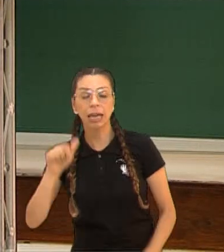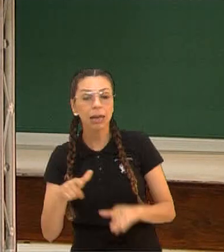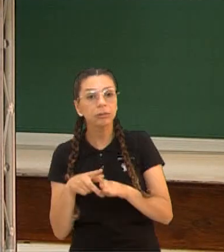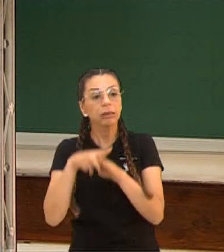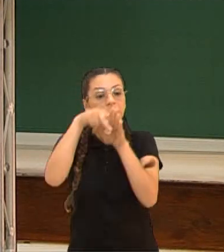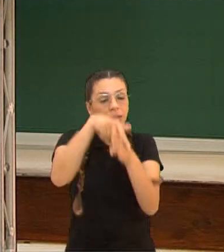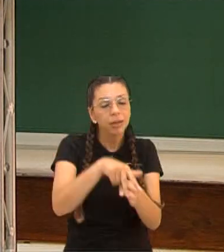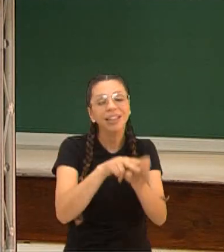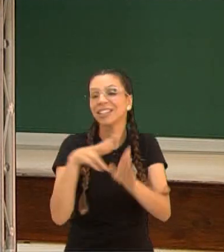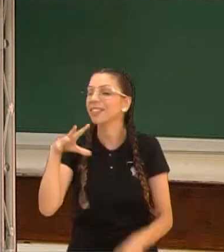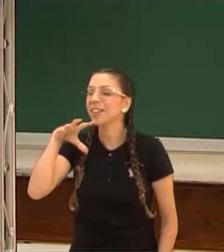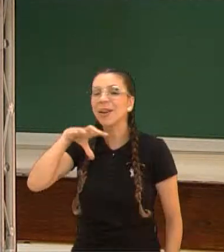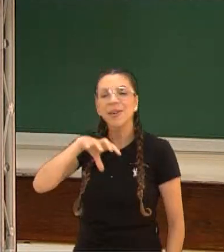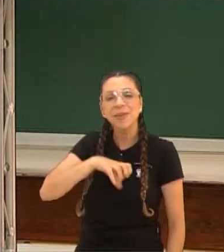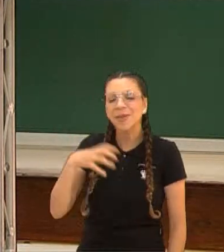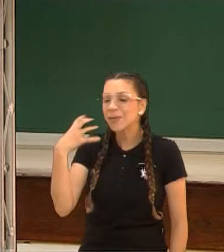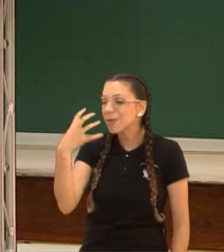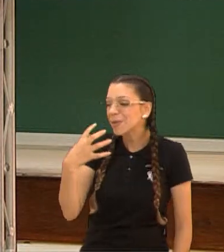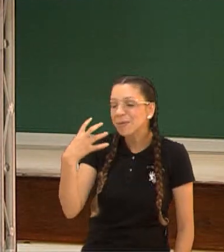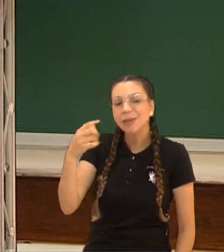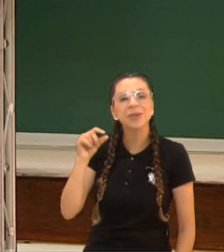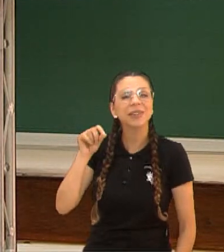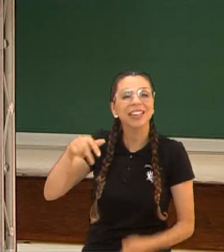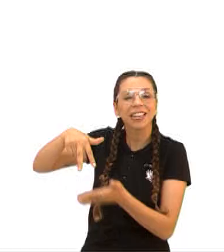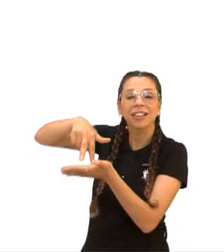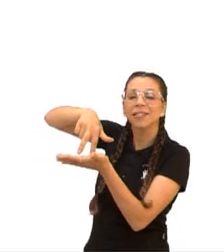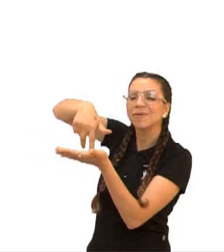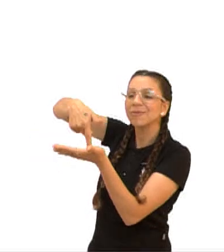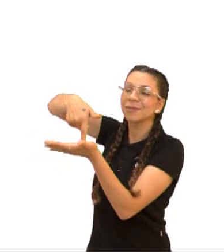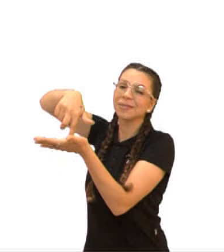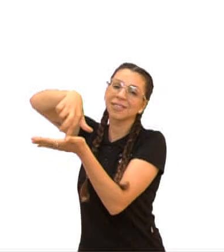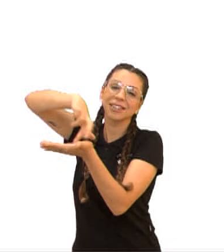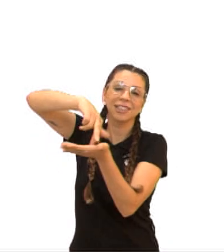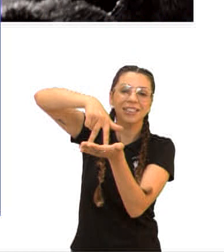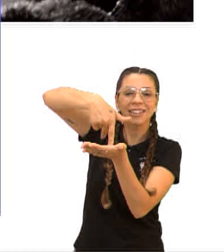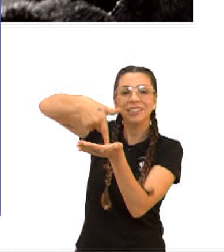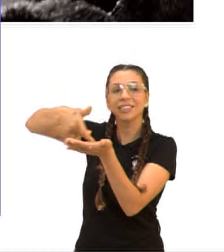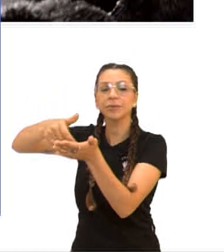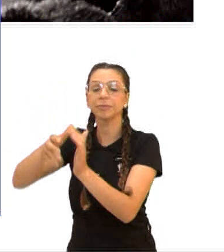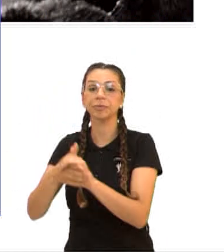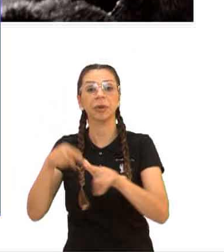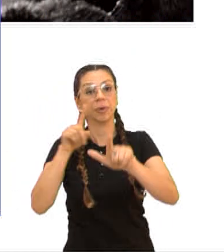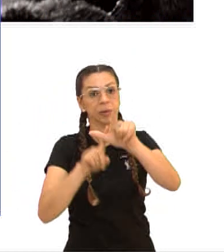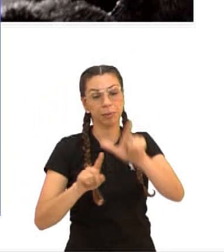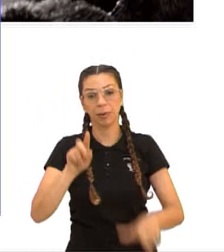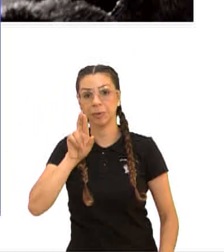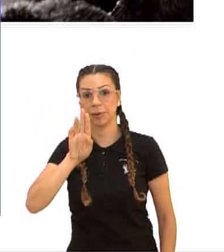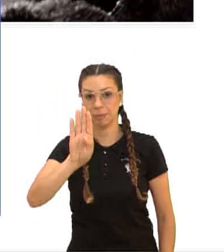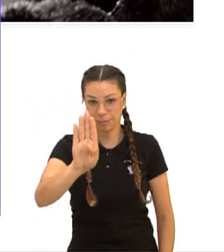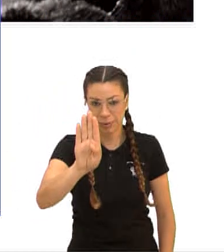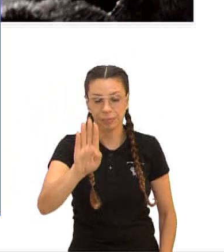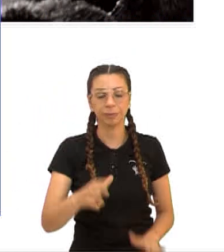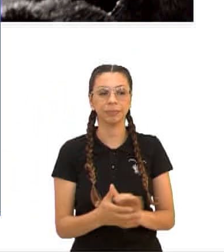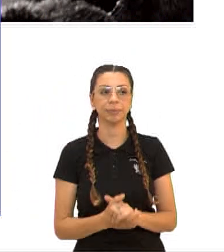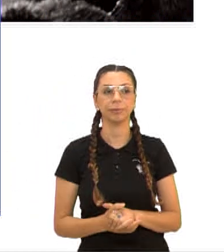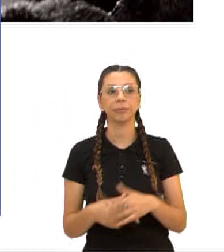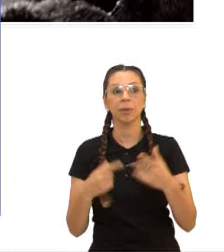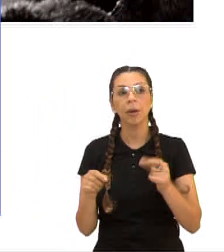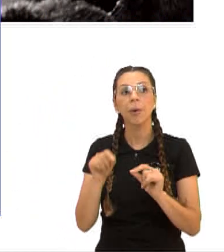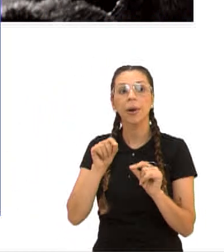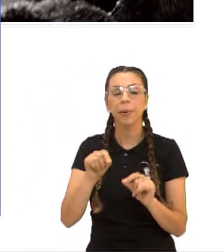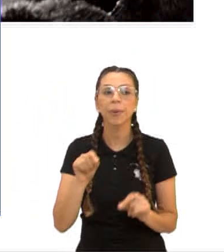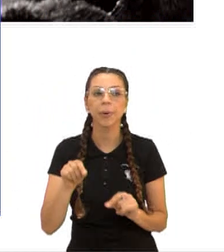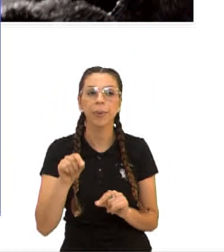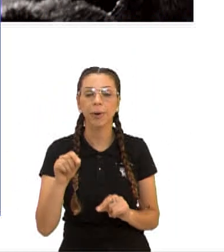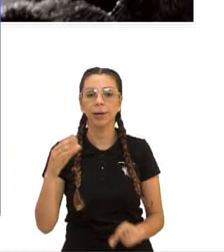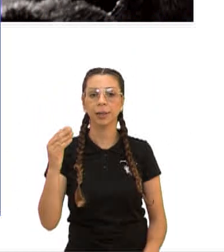ele era apaixonado por quê? Pelas bailarinas, né? Então, alternativa B. Vamos lá, a Mary Cassatt, né,